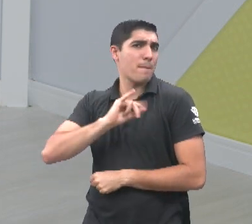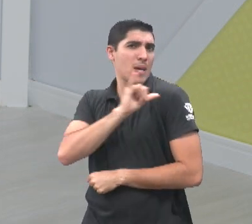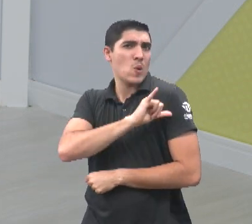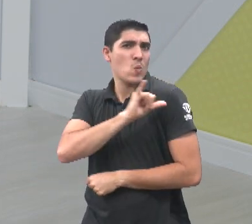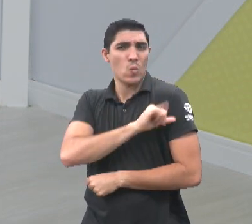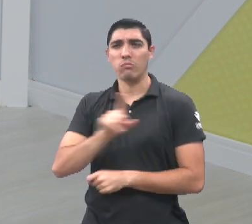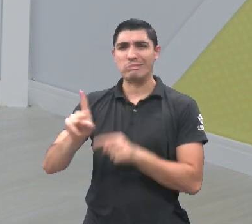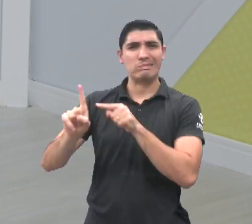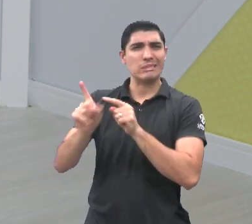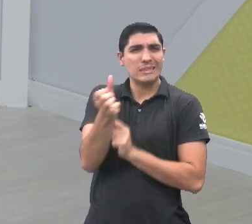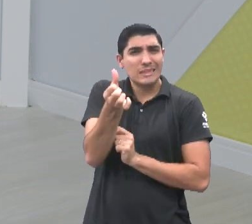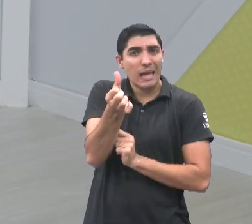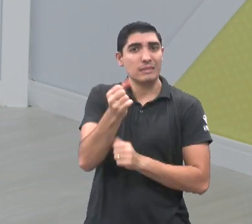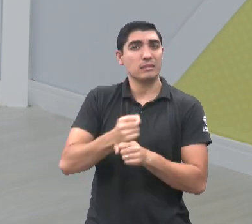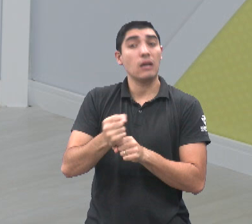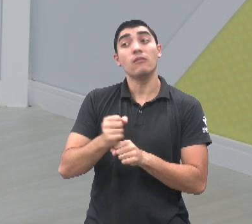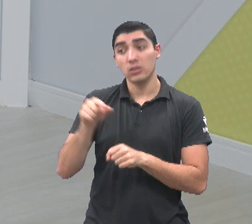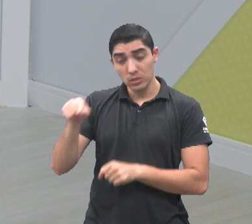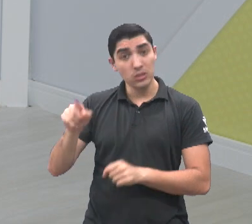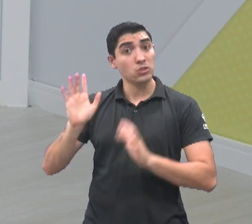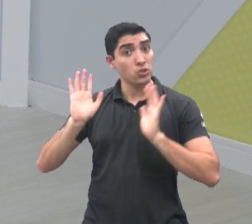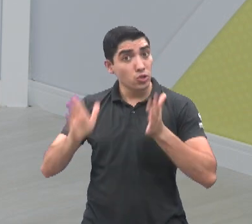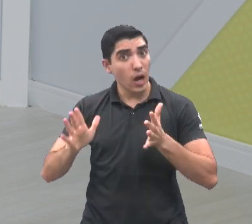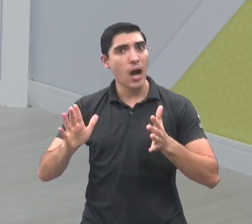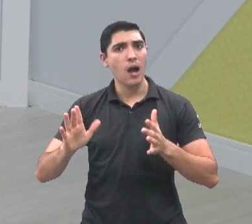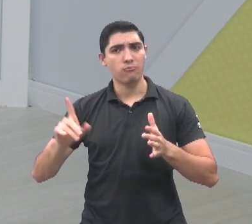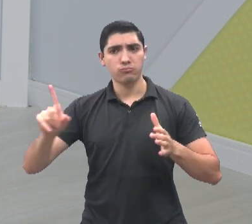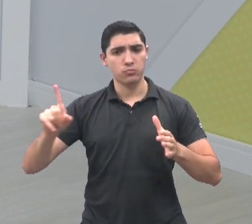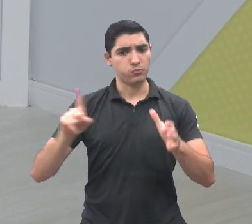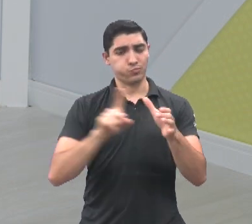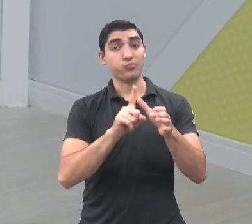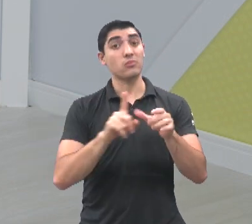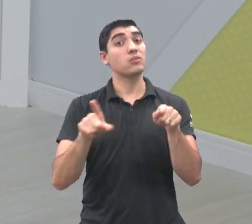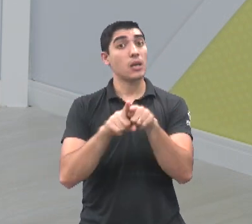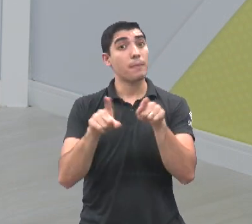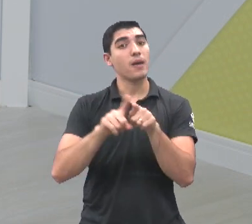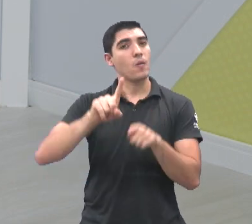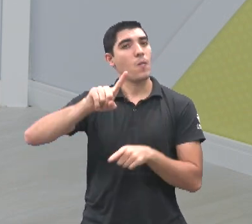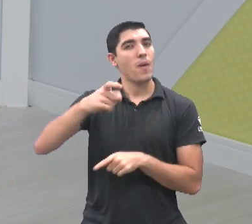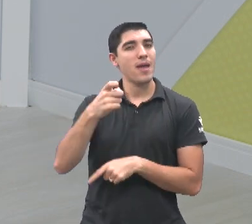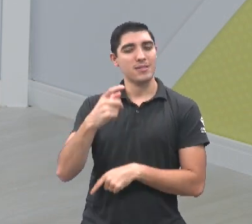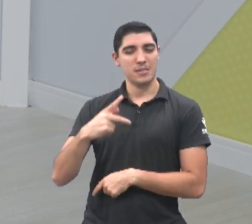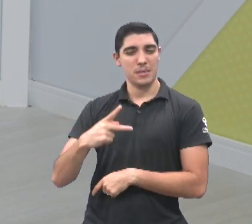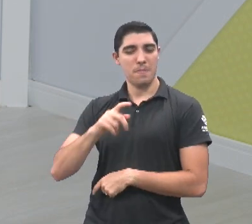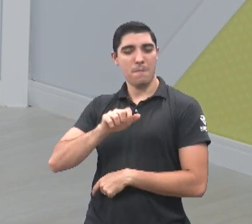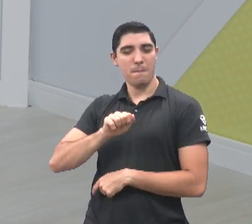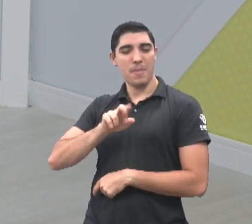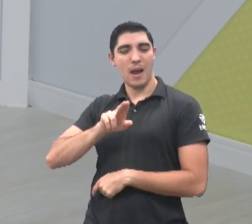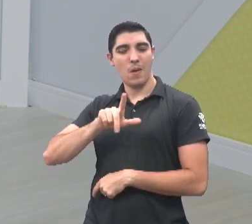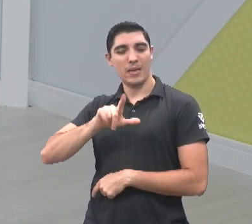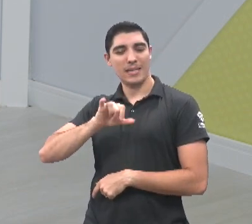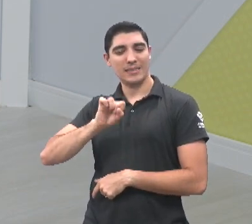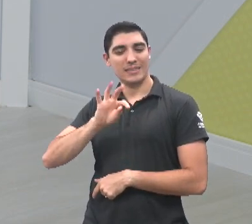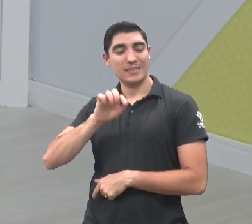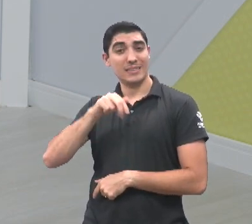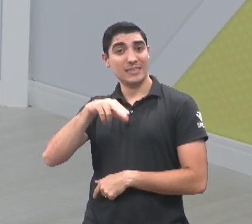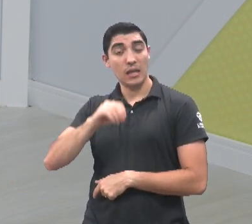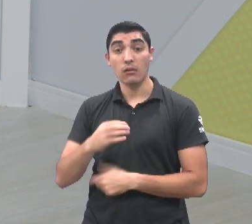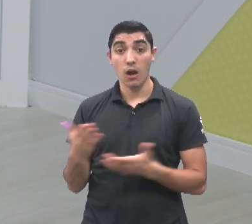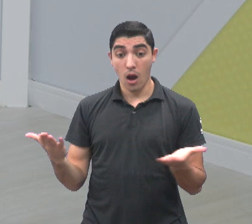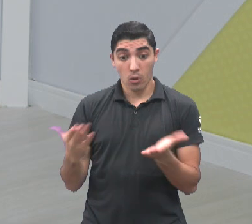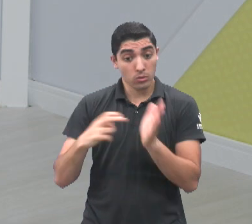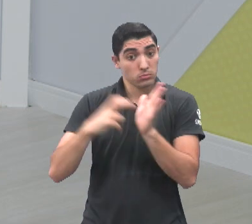vários confrontos contra o São José como técnico do Paulistano e depois ele foi para a equipe do Flamengo. Então, informação de agora pela